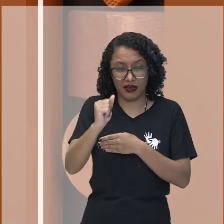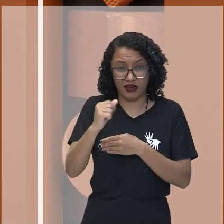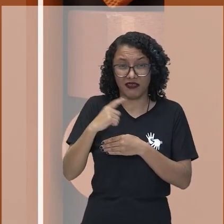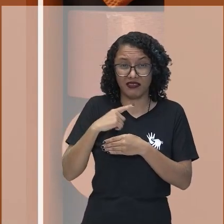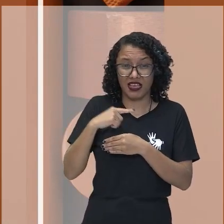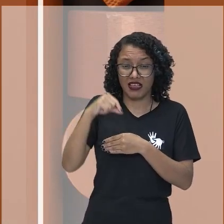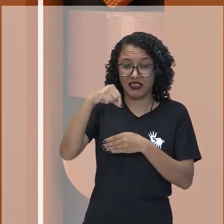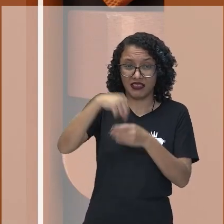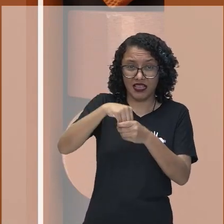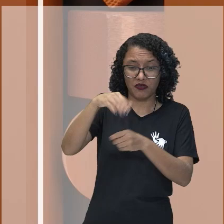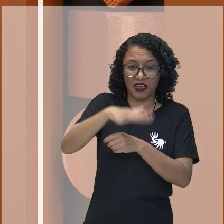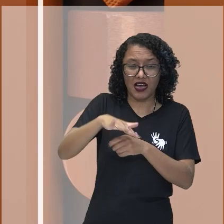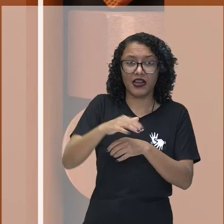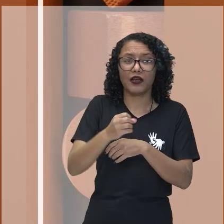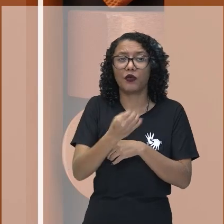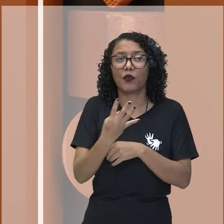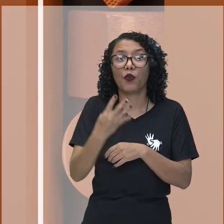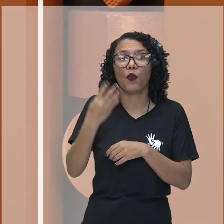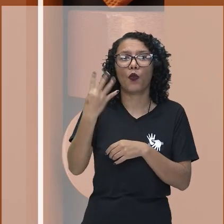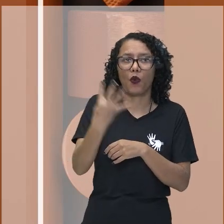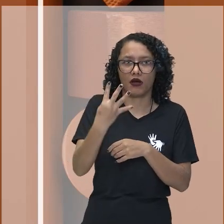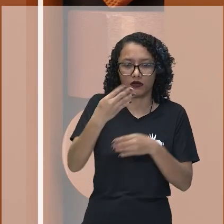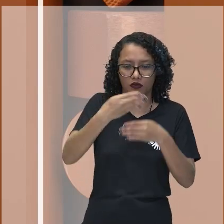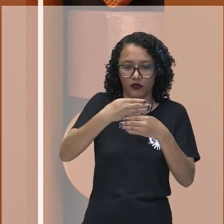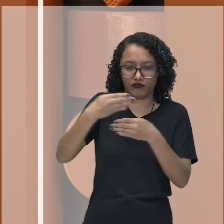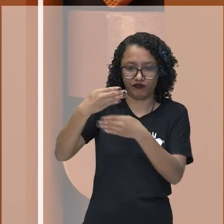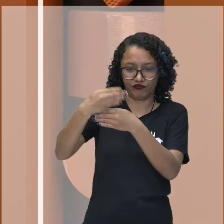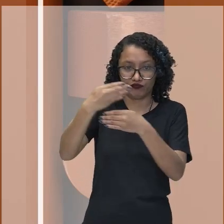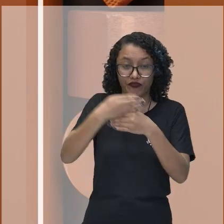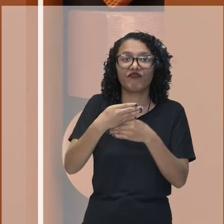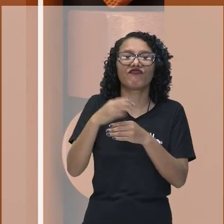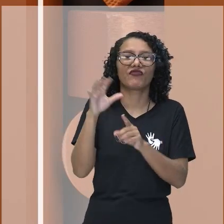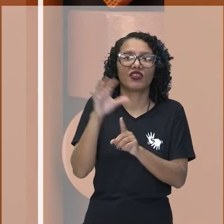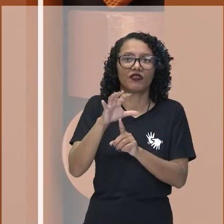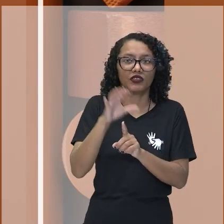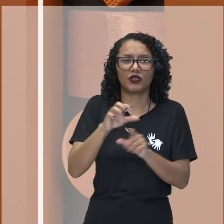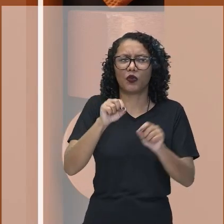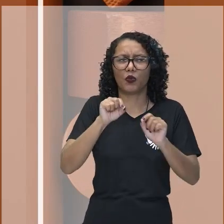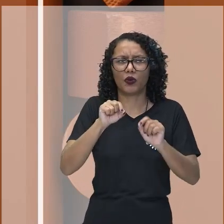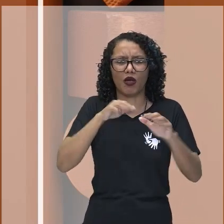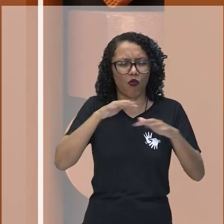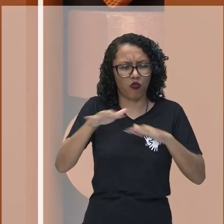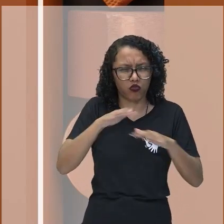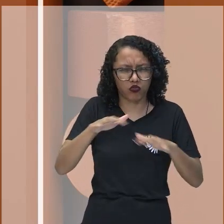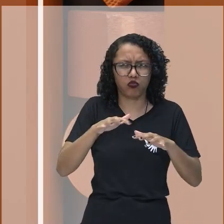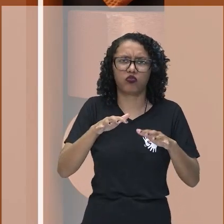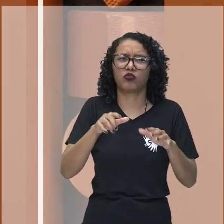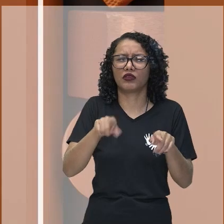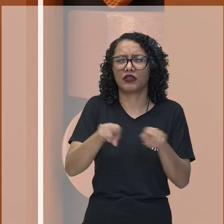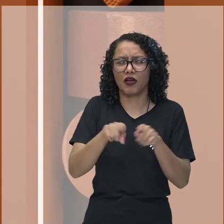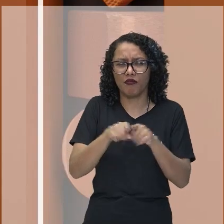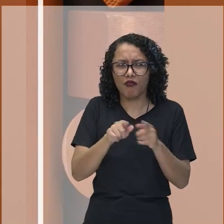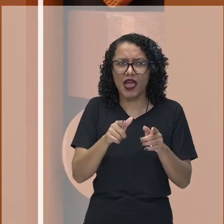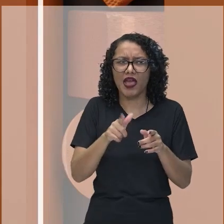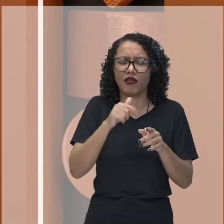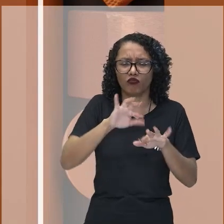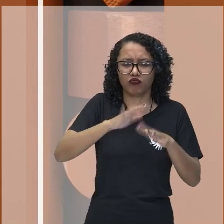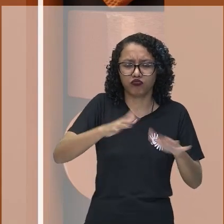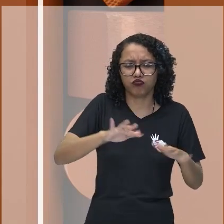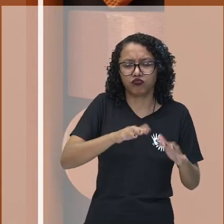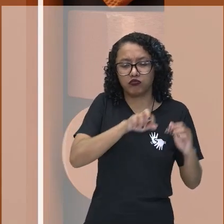tectônicas que acabam influenciando, né, nisso de ocorrer terremotos, maremotos, tsunamis,